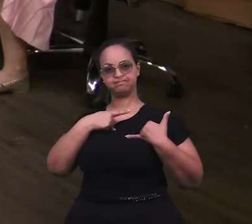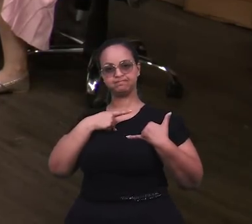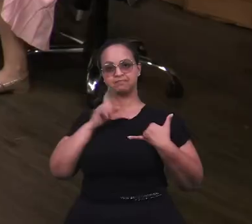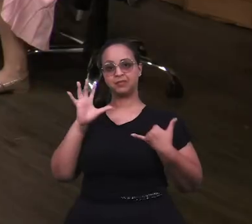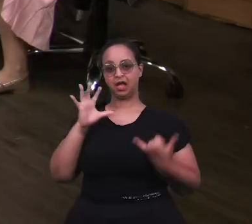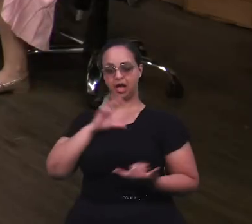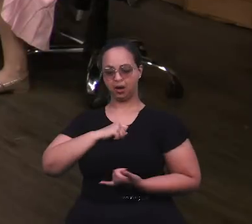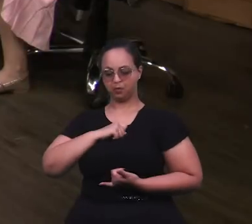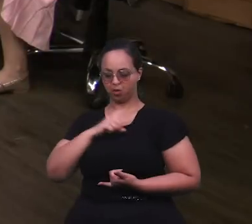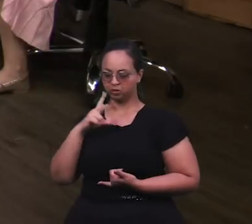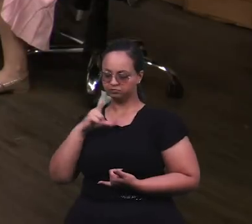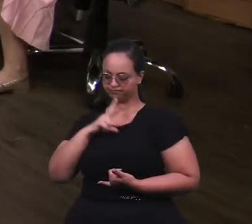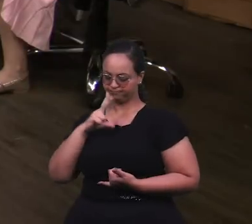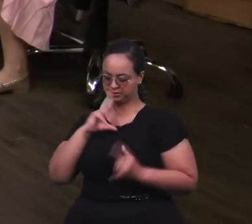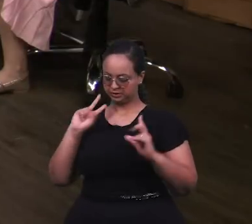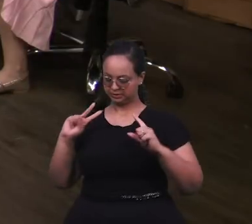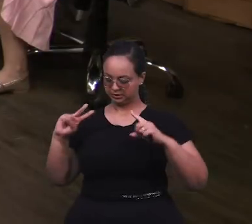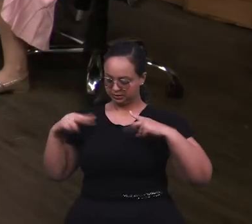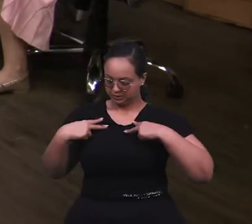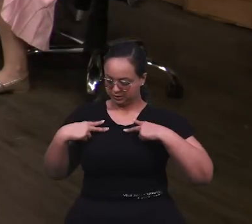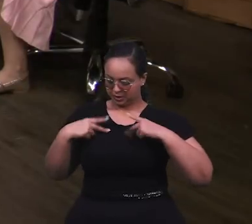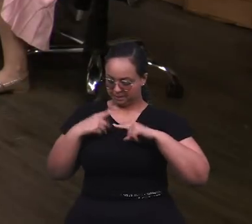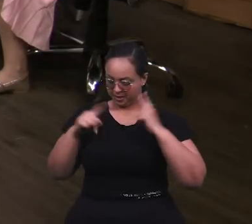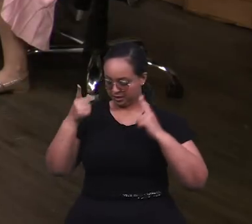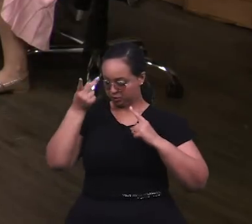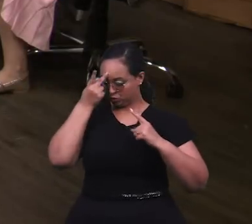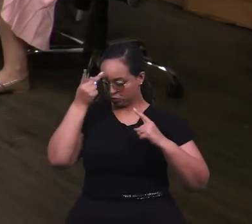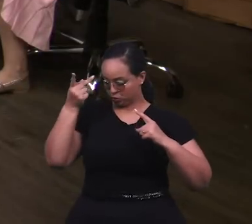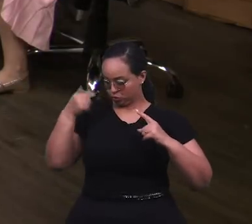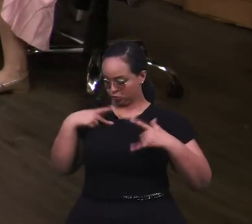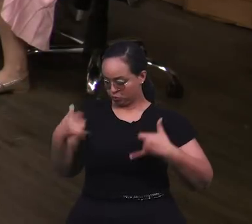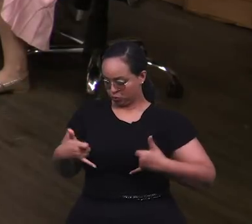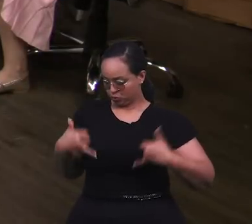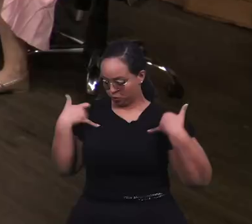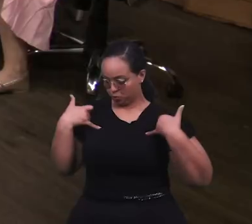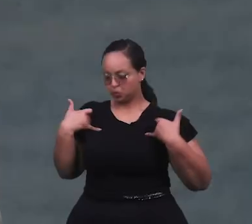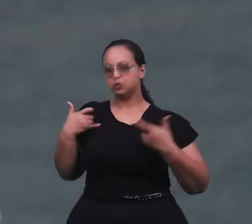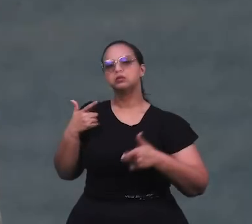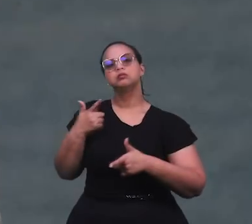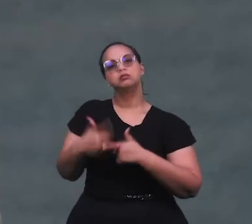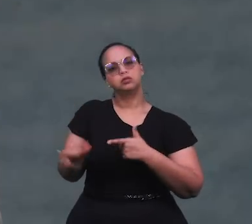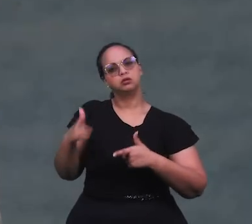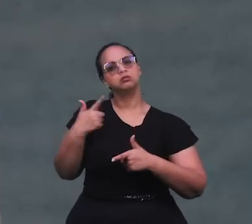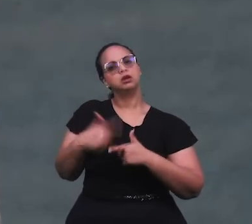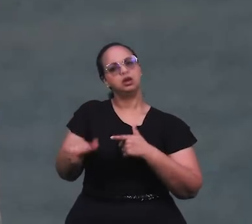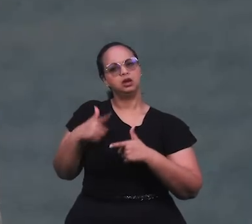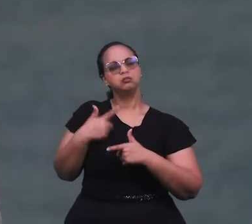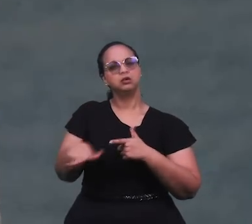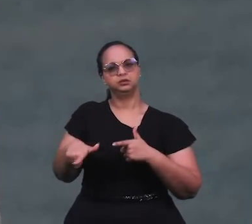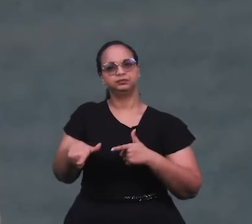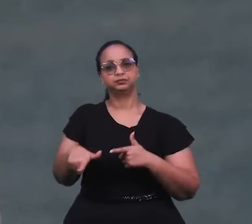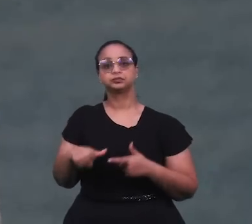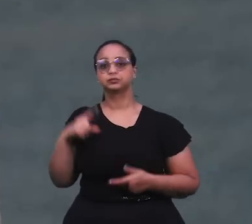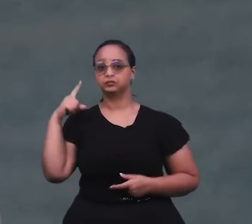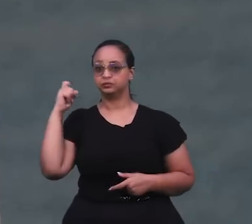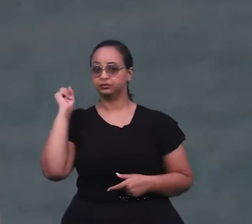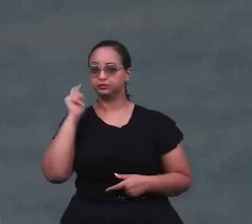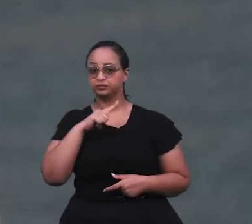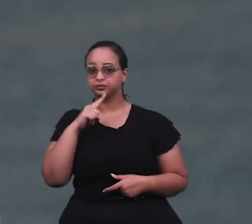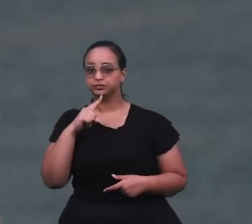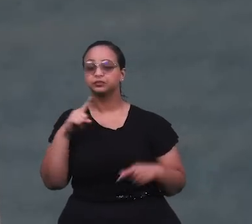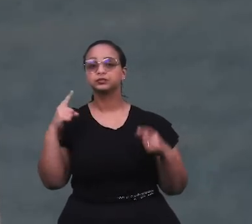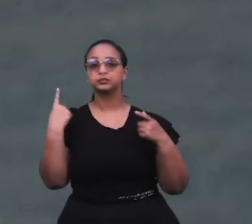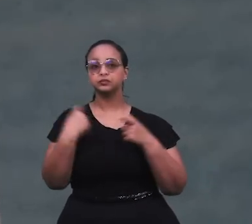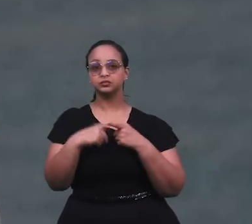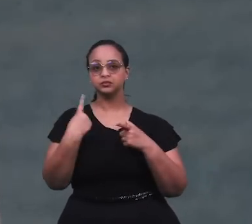defesa. Orgulho é um problema, é uma dificuldade, é um pecado. É algo que... É o orgulho